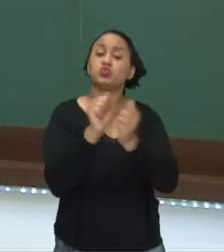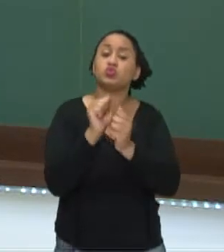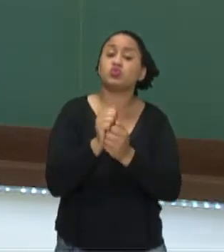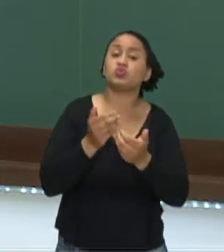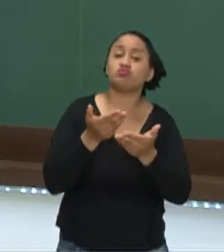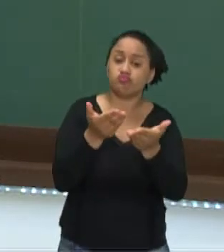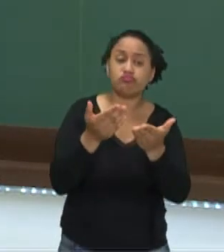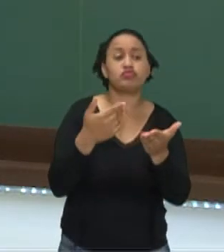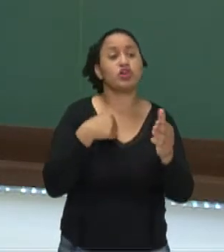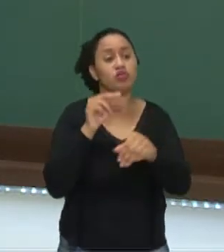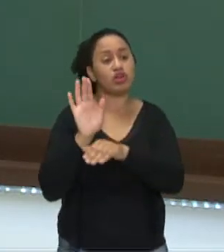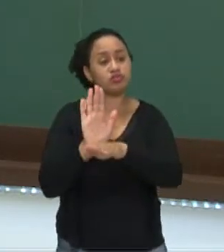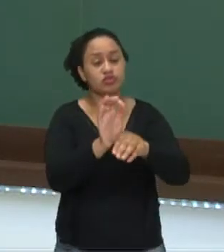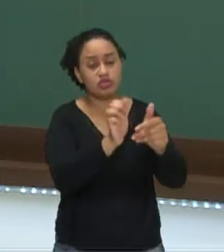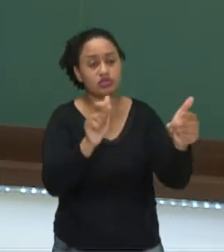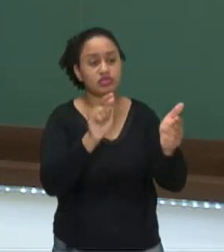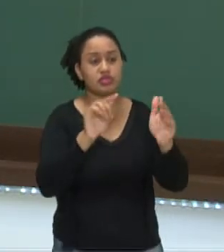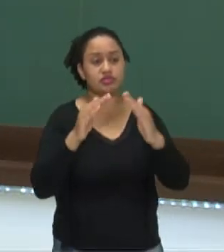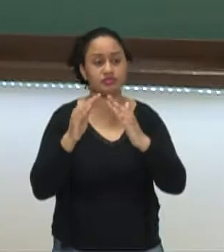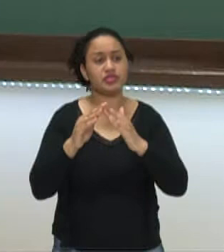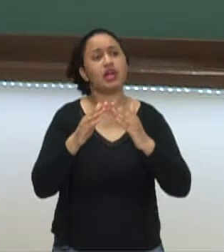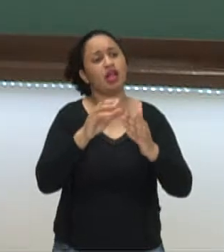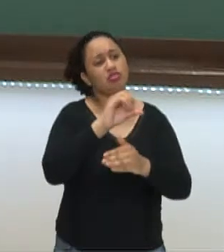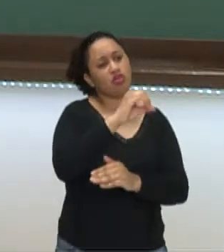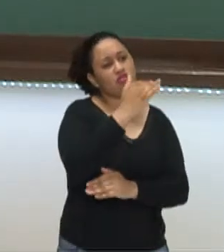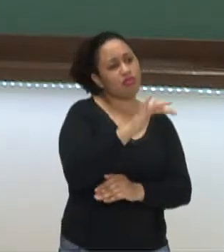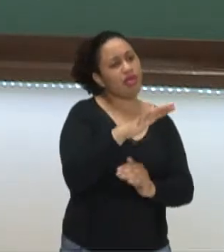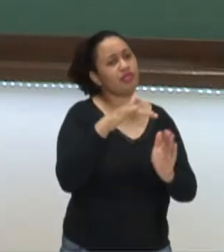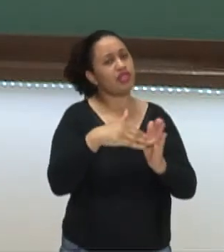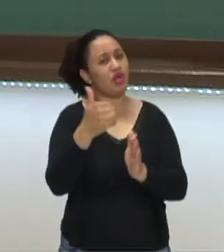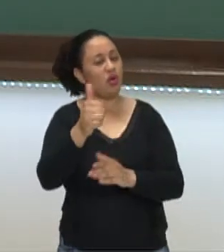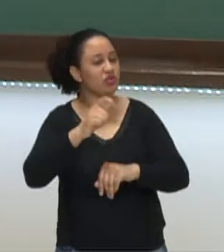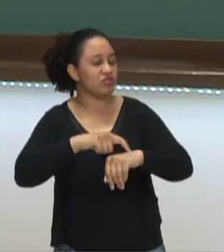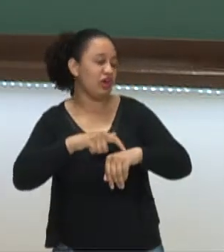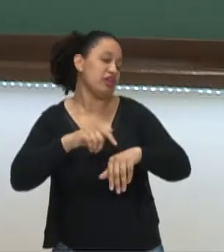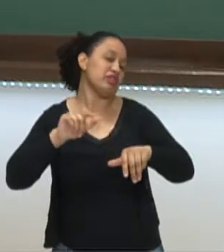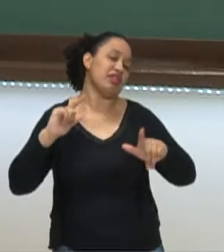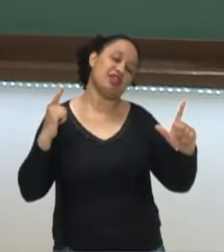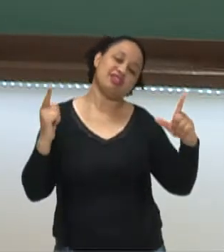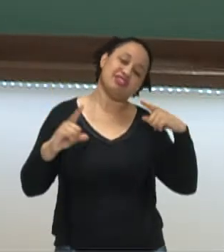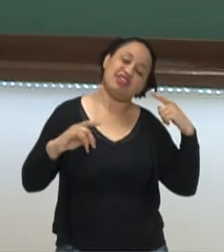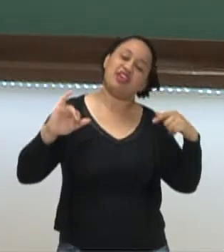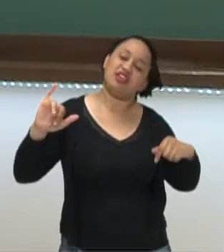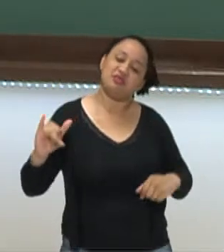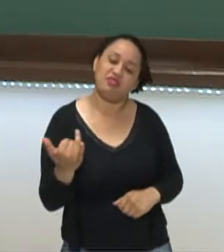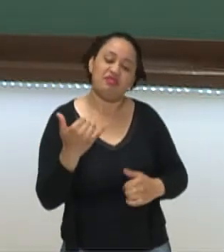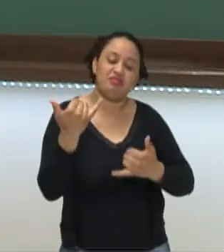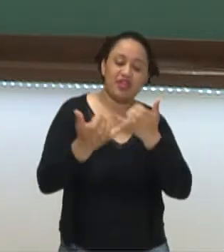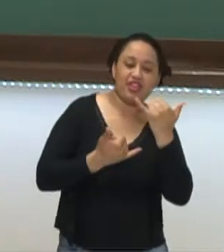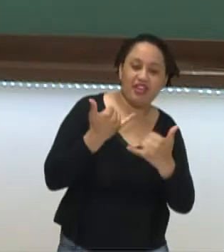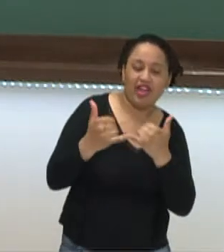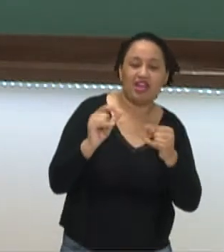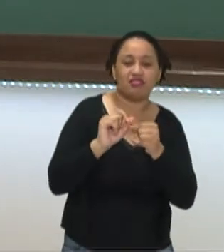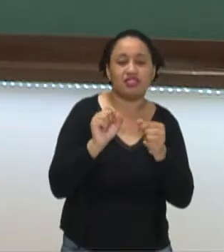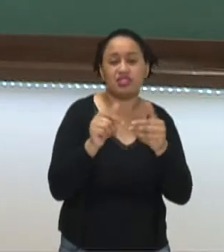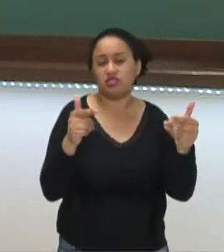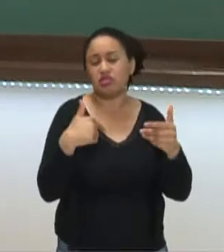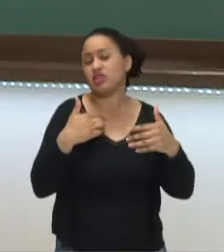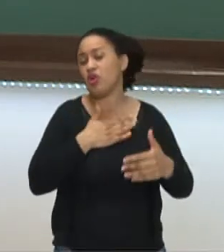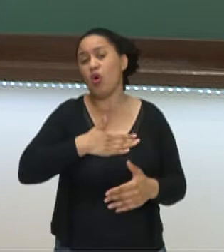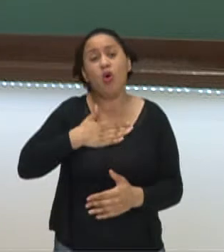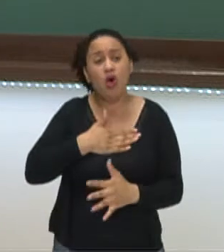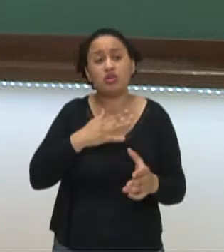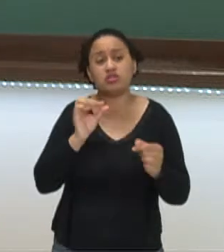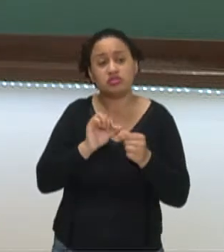junto de você. Claro, das 9h30 às 11h, um horário de lazer, se divertir, brincar, fazer as atividades que te dão